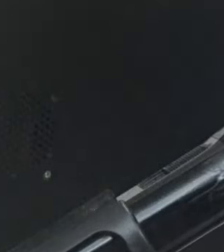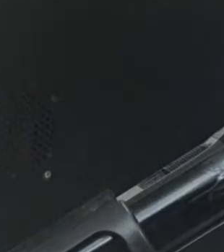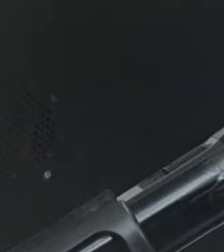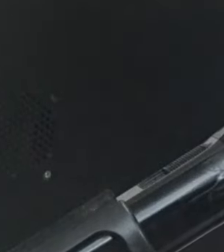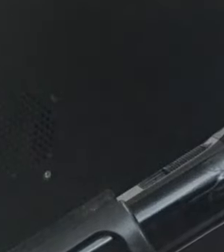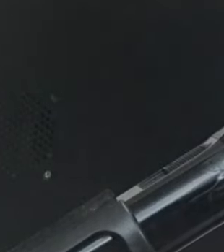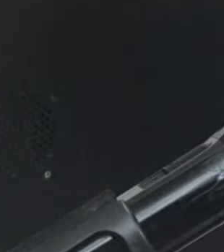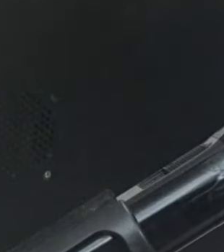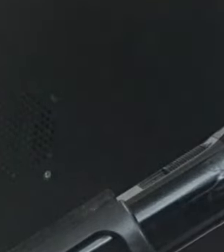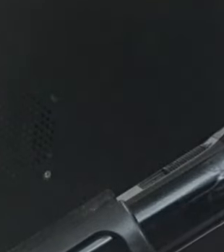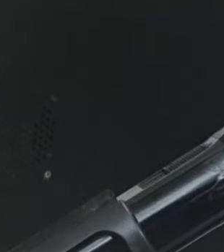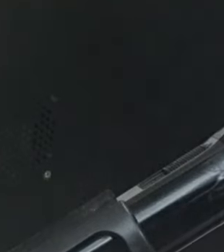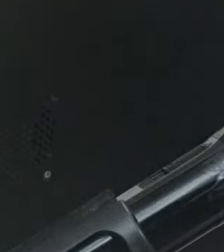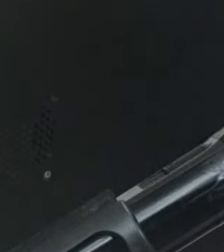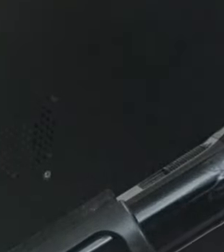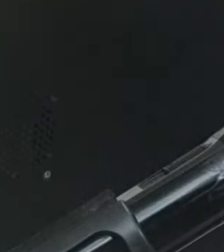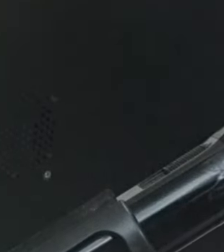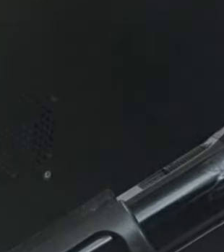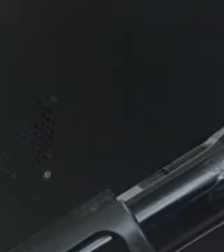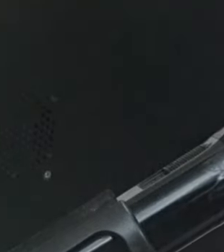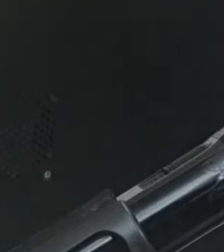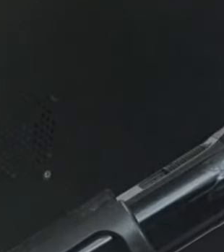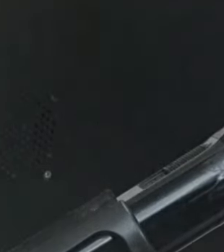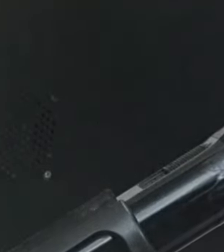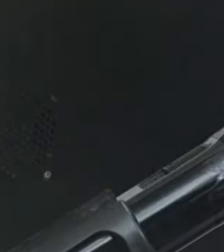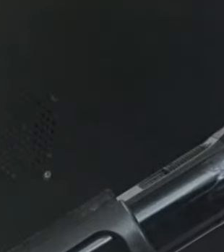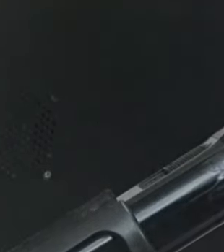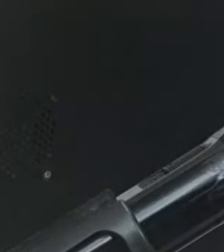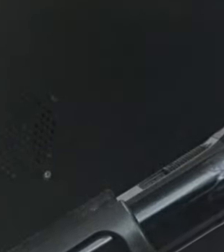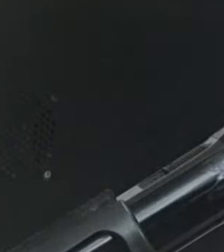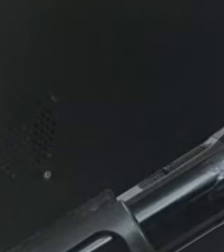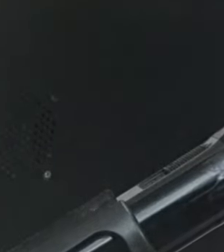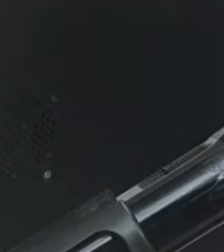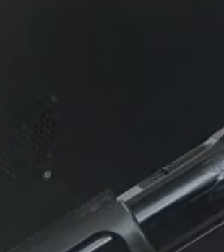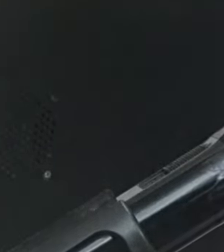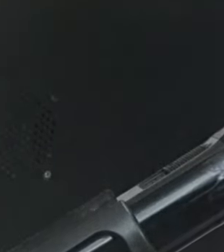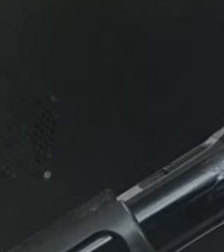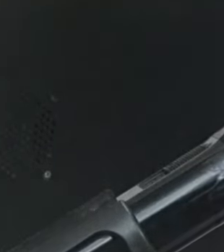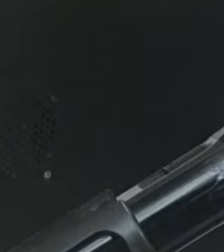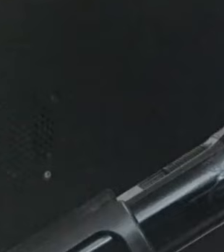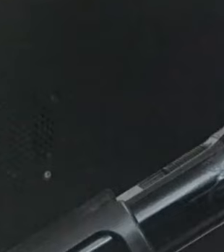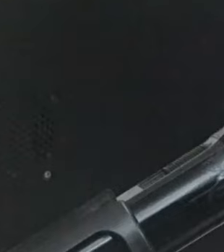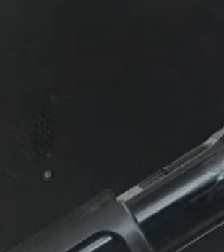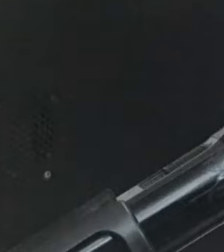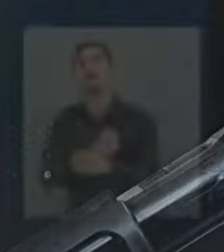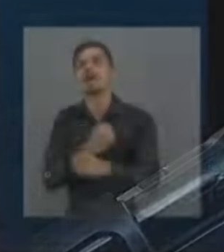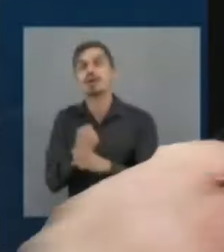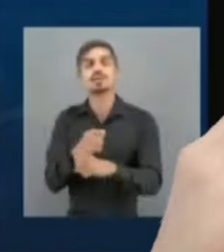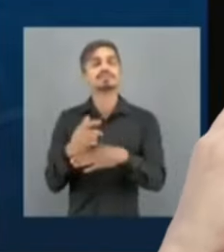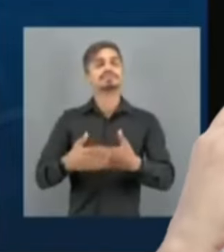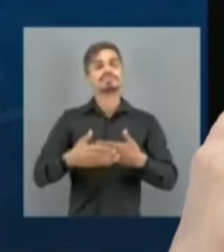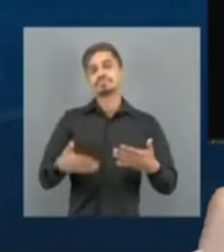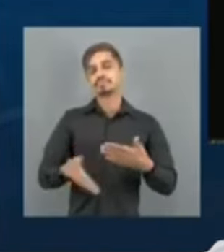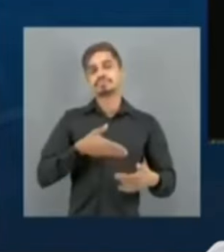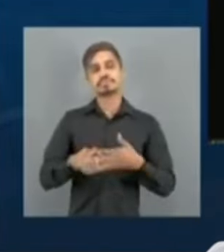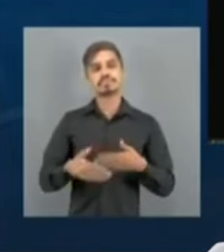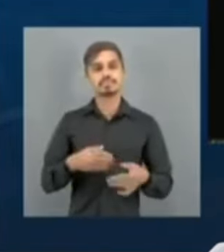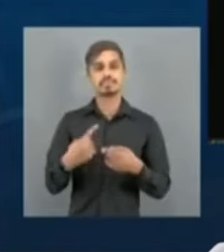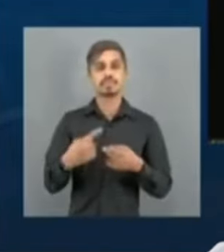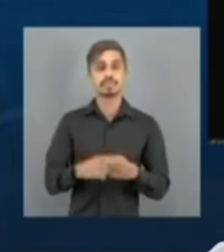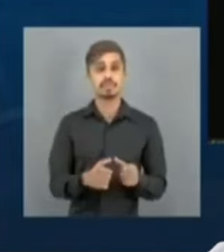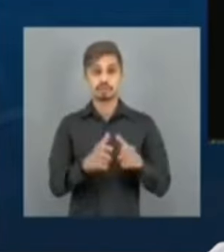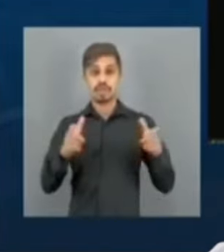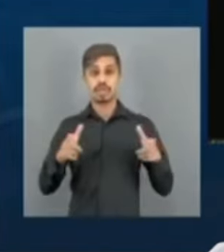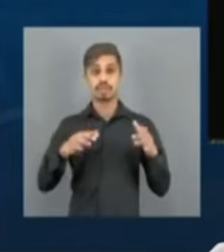lá. Olha só, gente. Olha que absurdo está acontecendo no nosso futebol. A maior marcha está dentro da